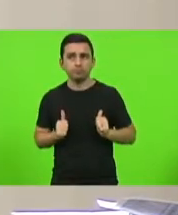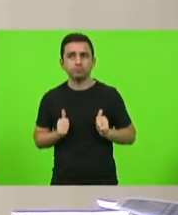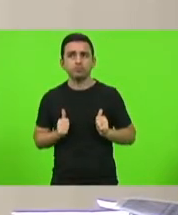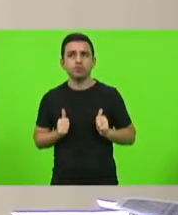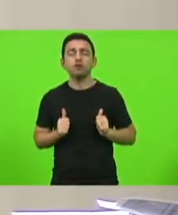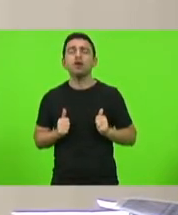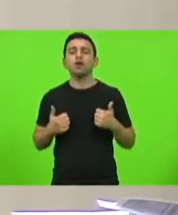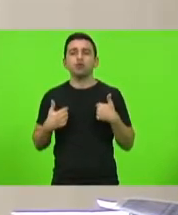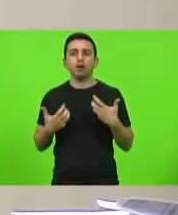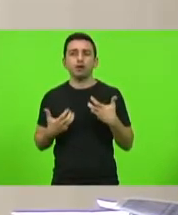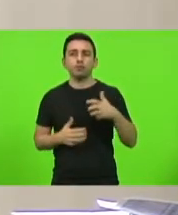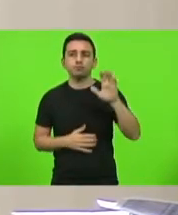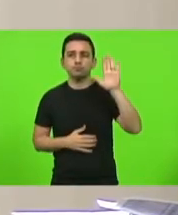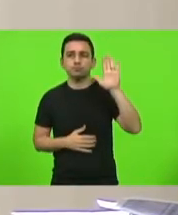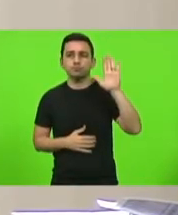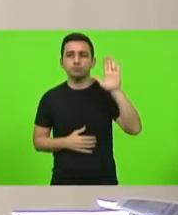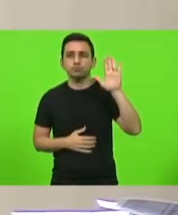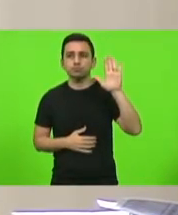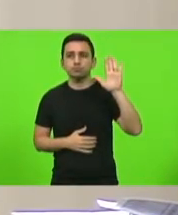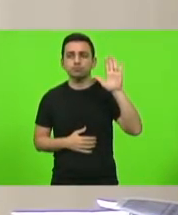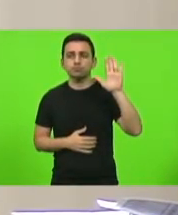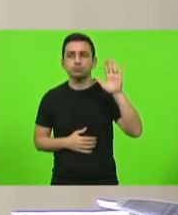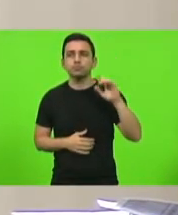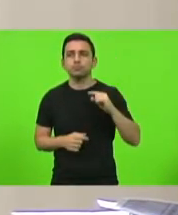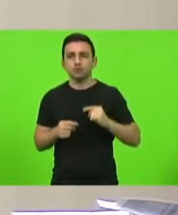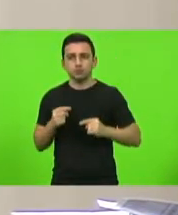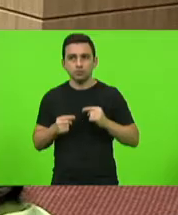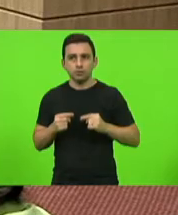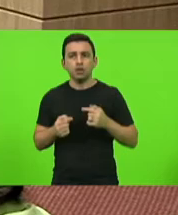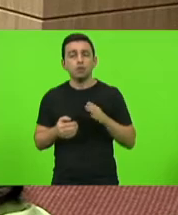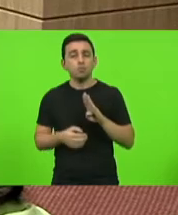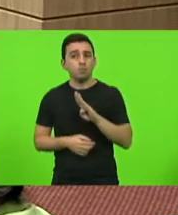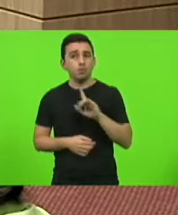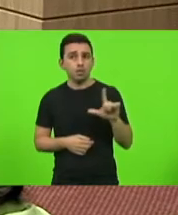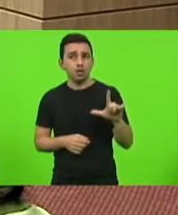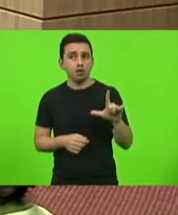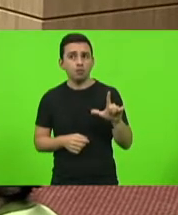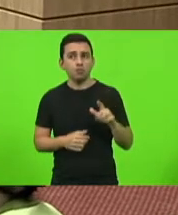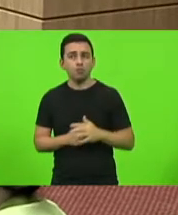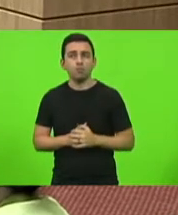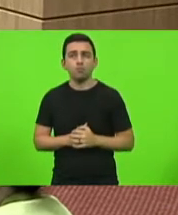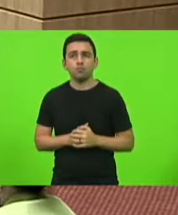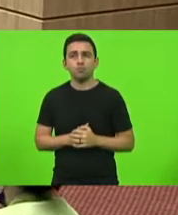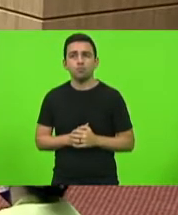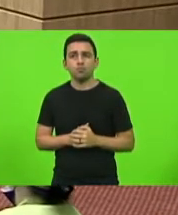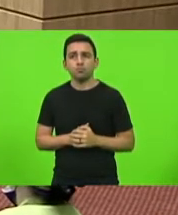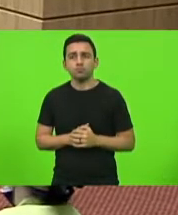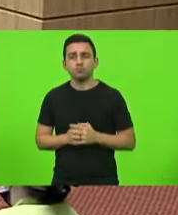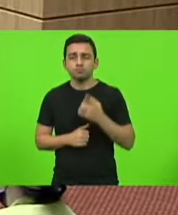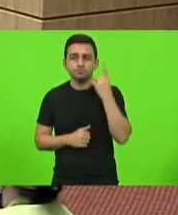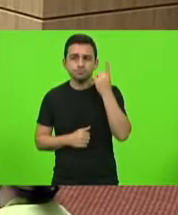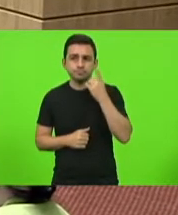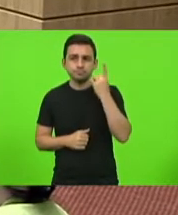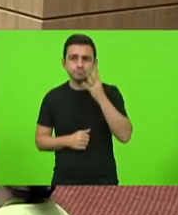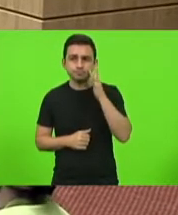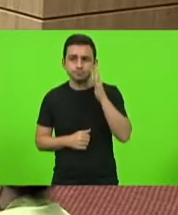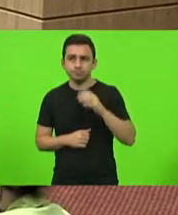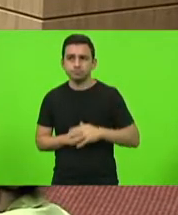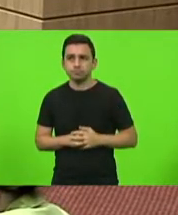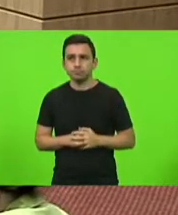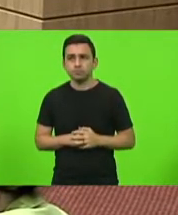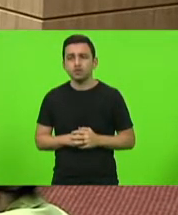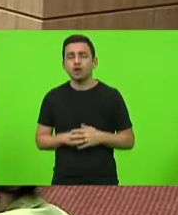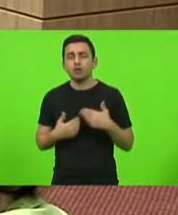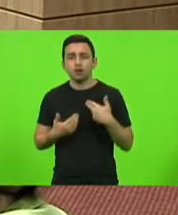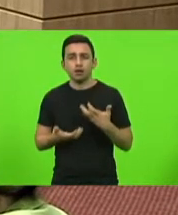discutir, além de parabenizar a cidade de Blumenau... Encaminhamento de voto, deputado Fernando Krelling. Além de